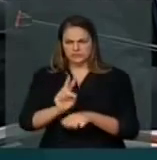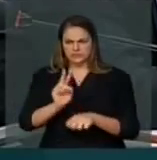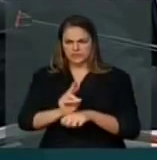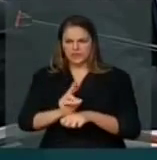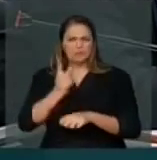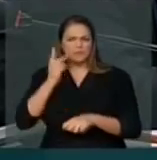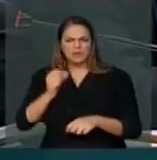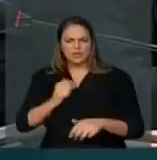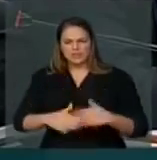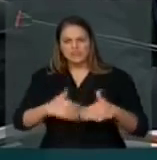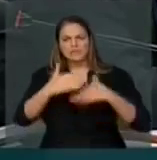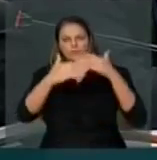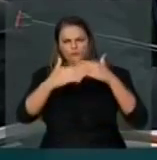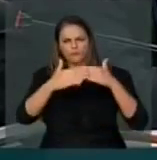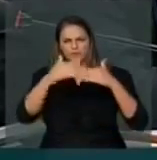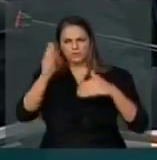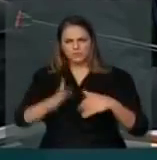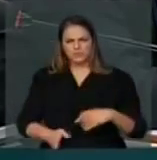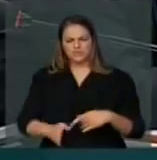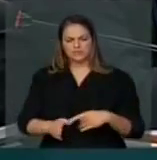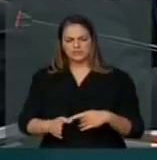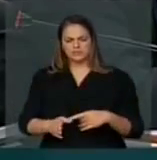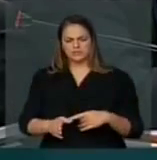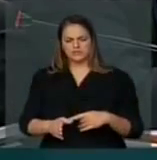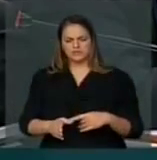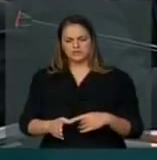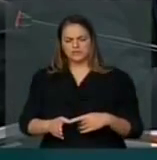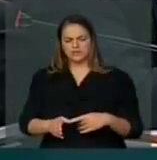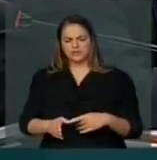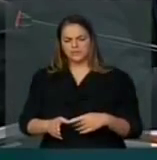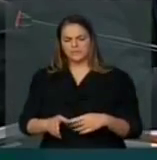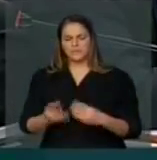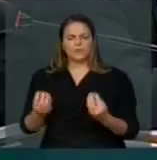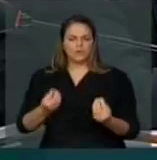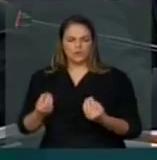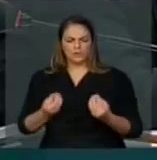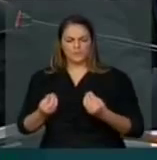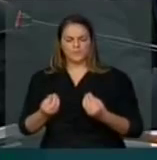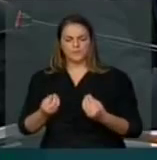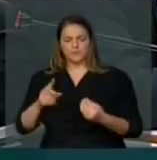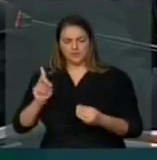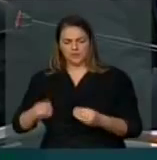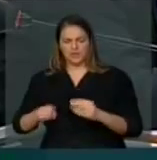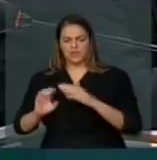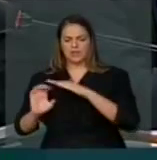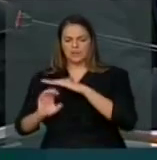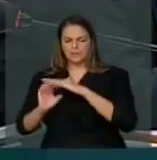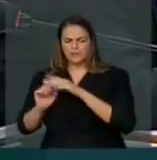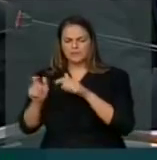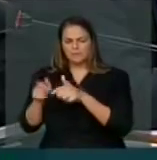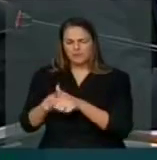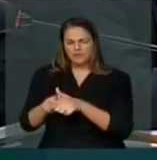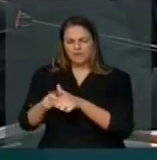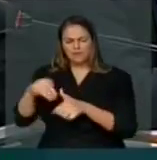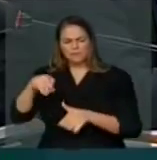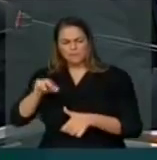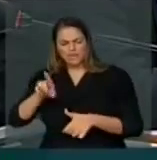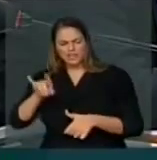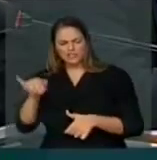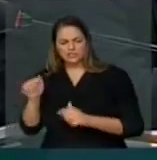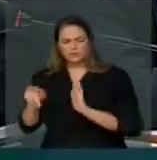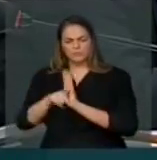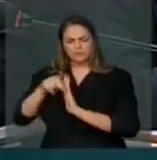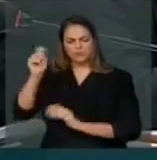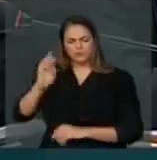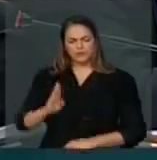desse conceito de campeões nacionais, se deu em detrimento das empresas, das pequenas e médias empresas